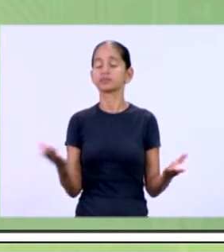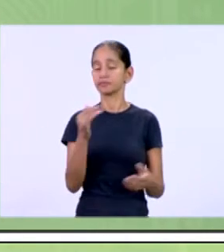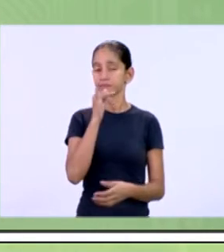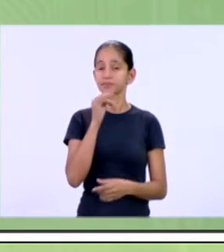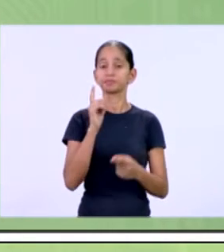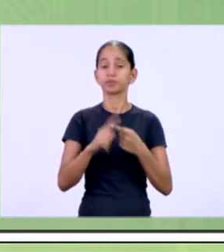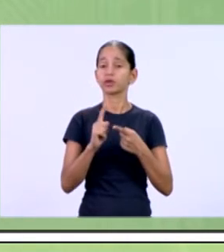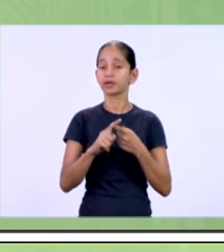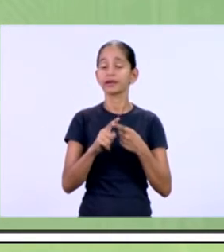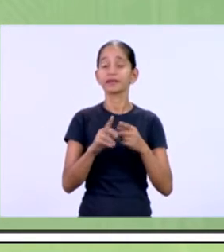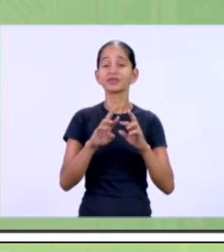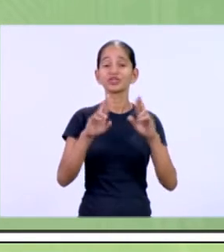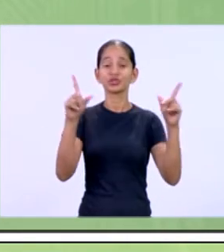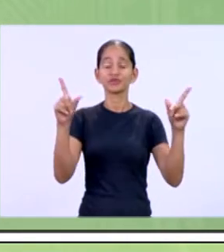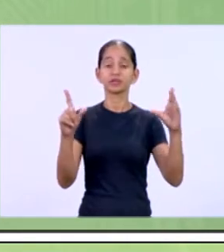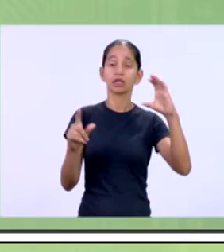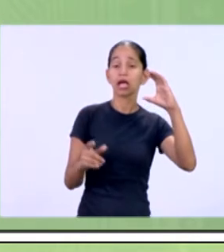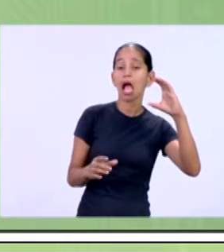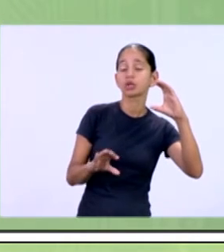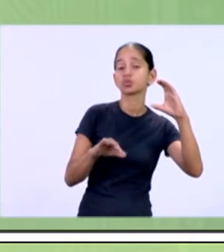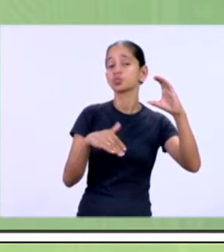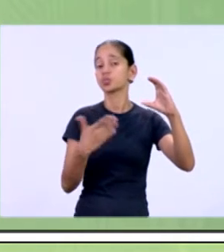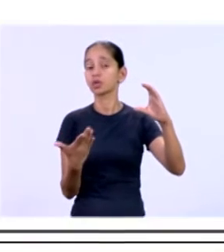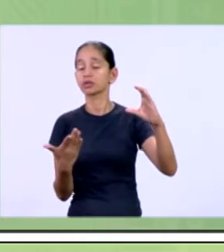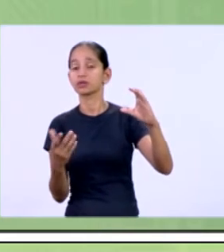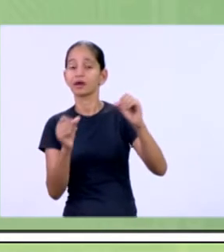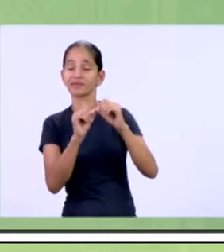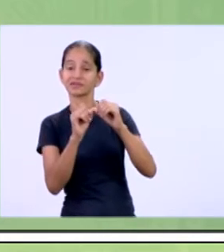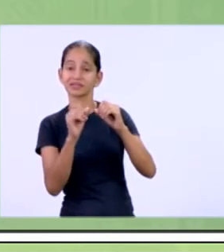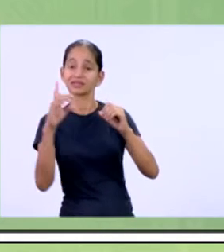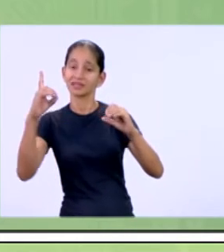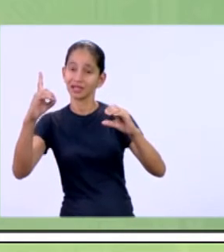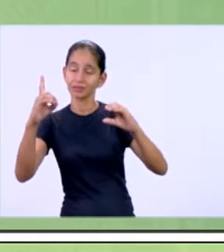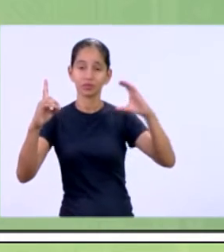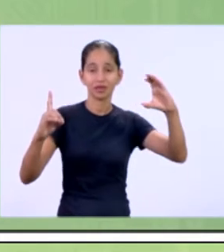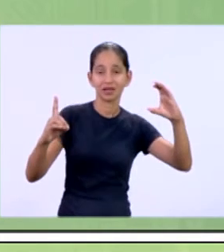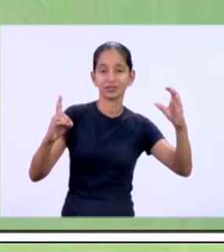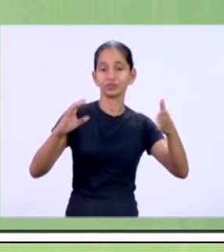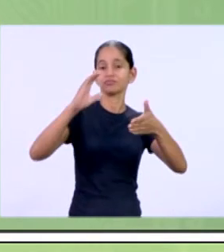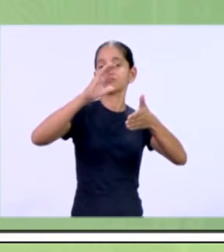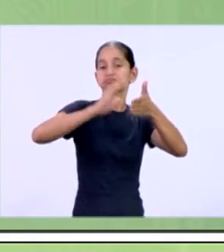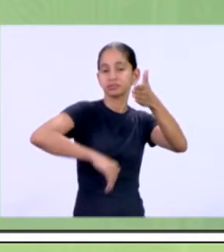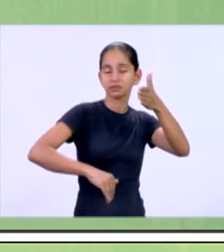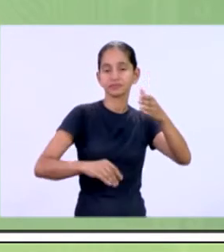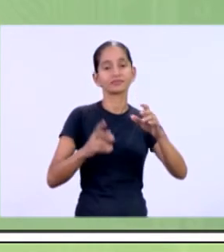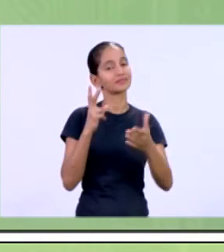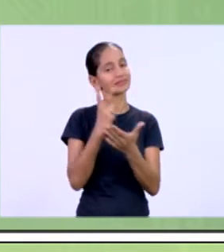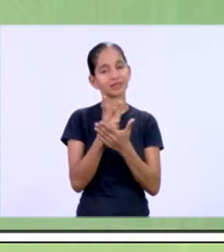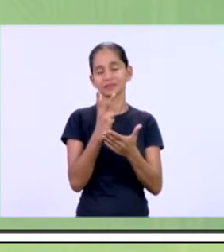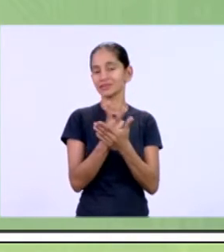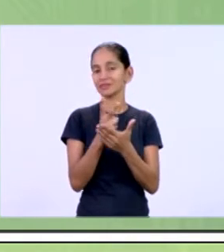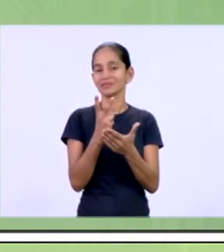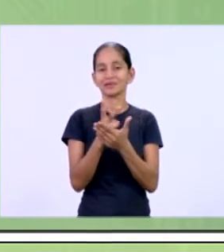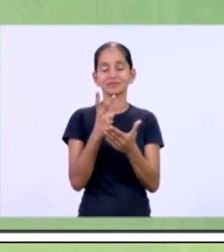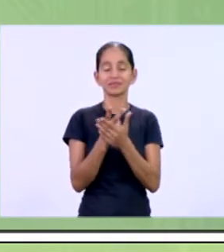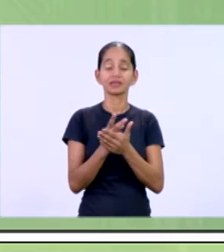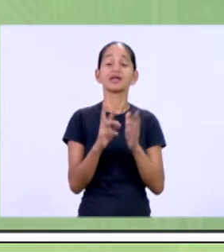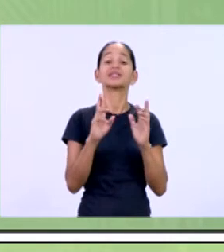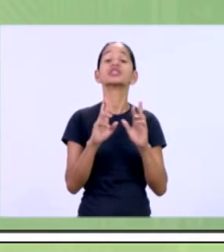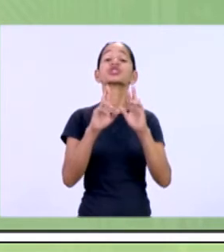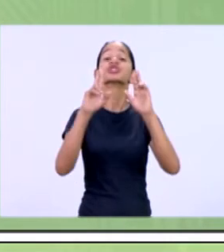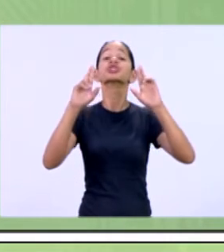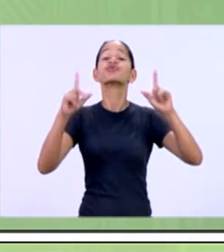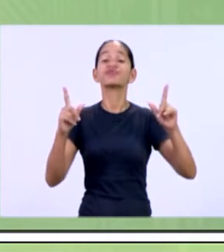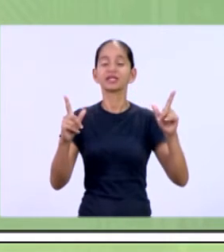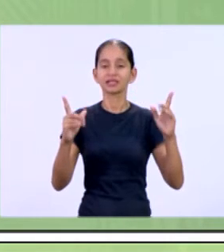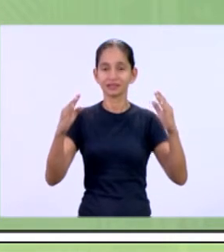Porque eu tenho crédito de quanto? 29.400. Então o valor do meu imposto vai ser o quê? Vai ser a diferença